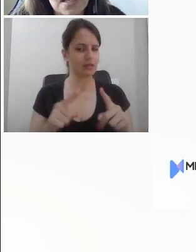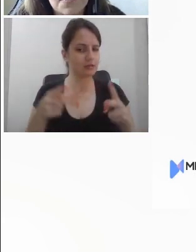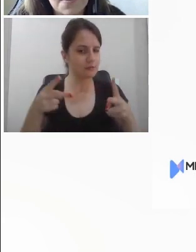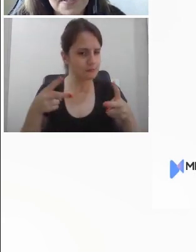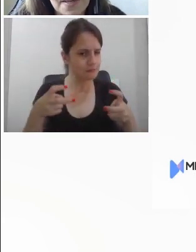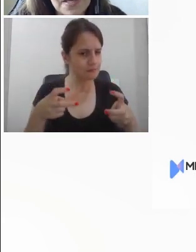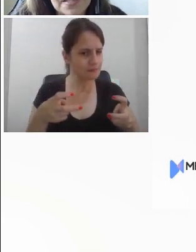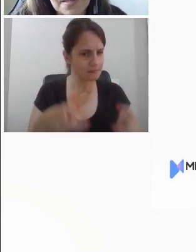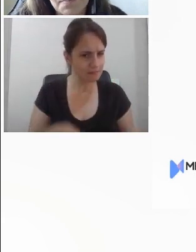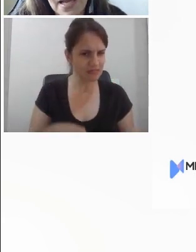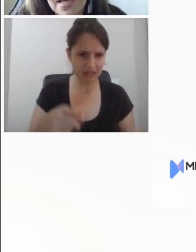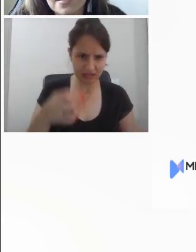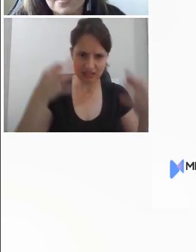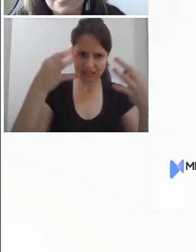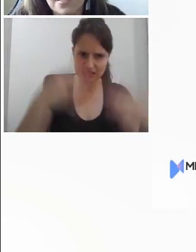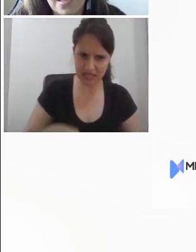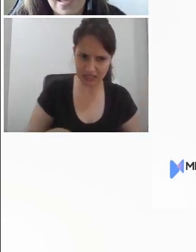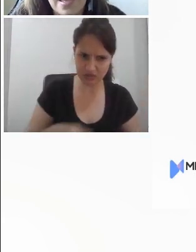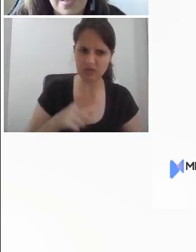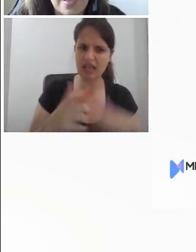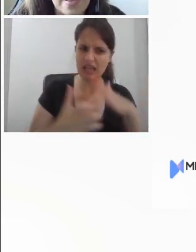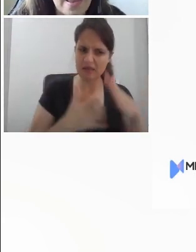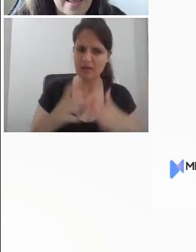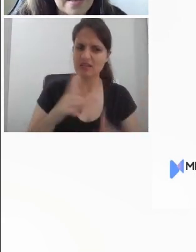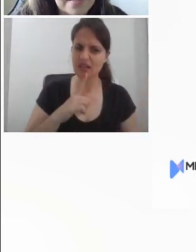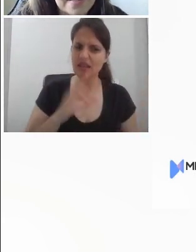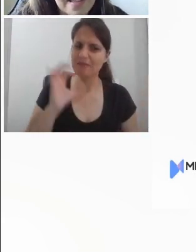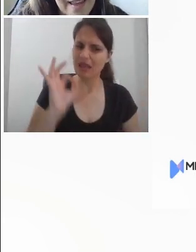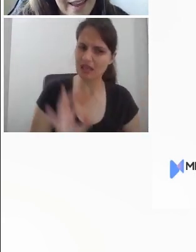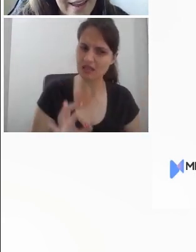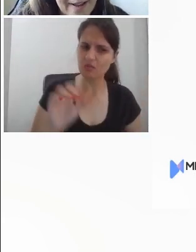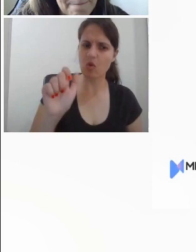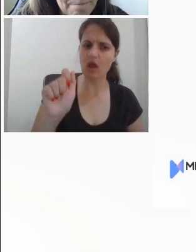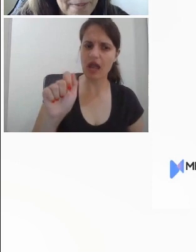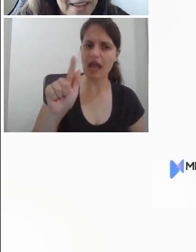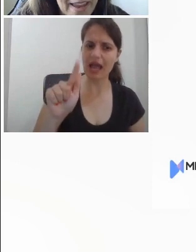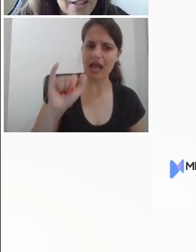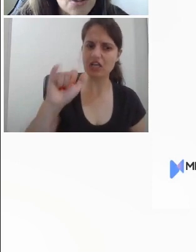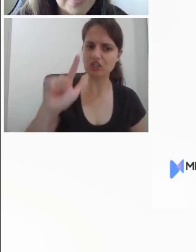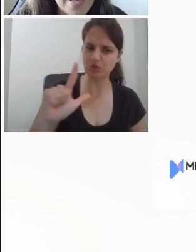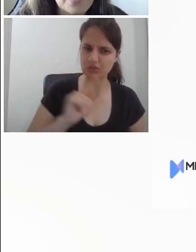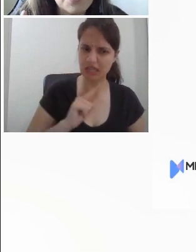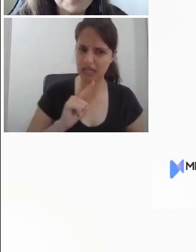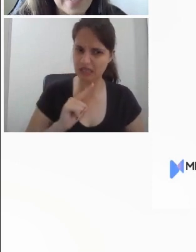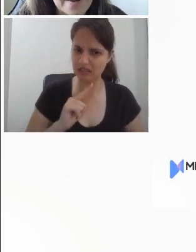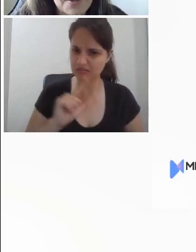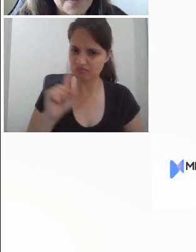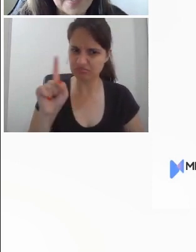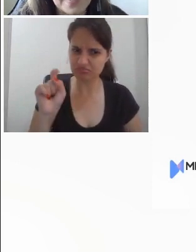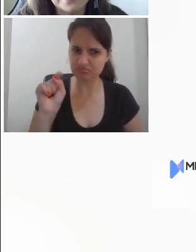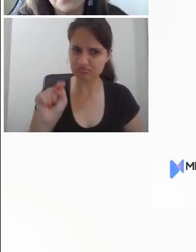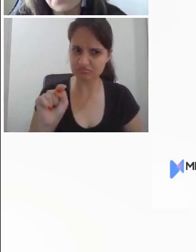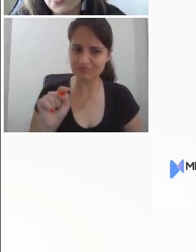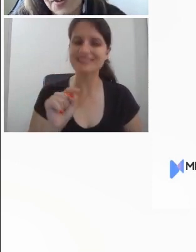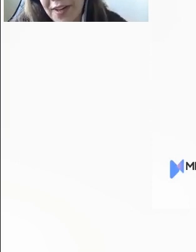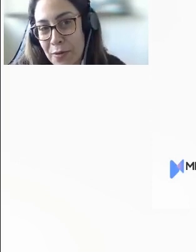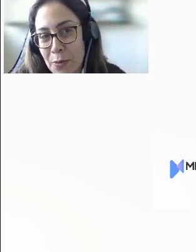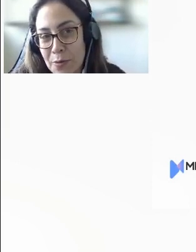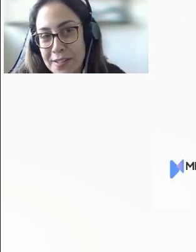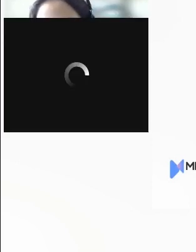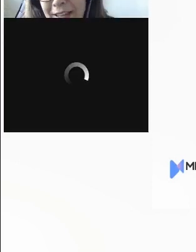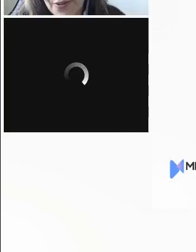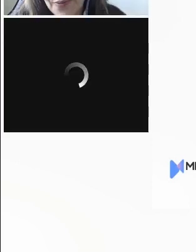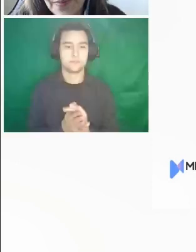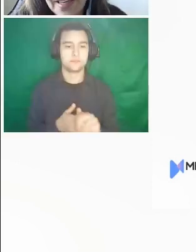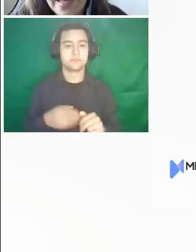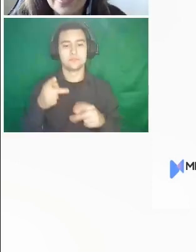ali você percebe que as empresas eh elas eh elas usaram os termos mas elas não absorveram